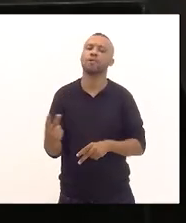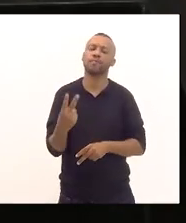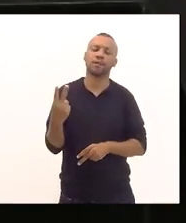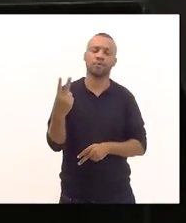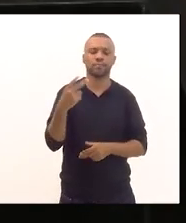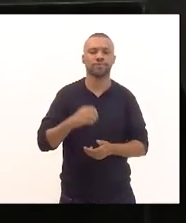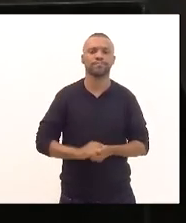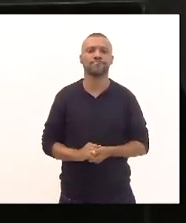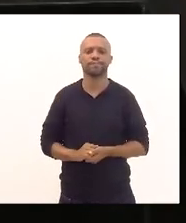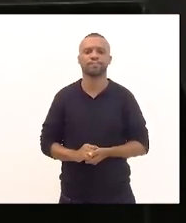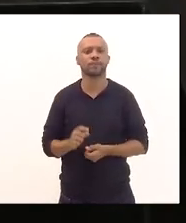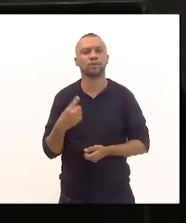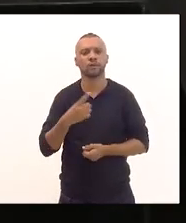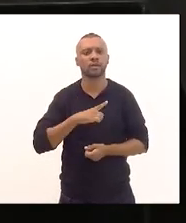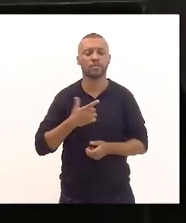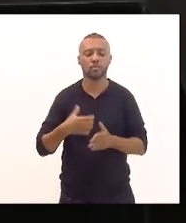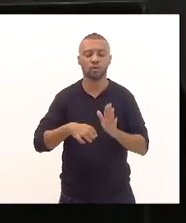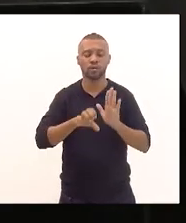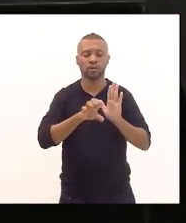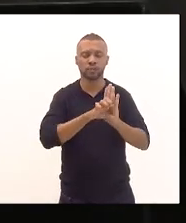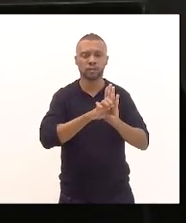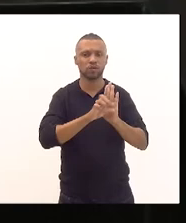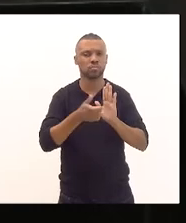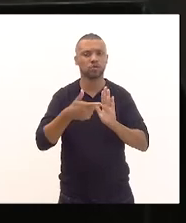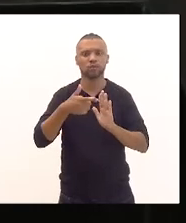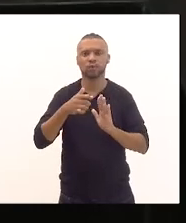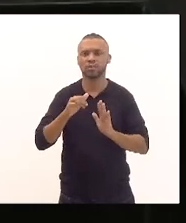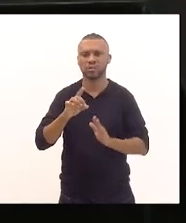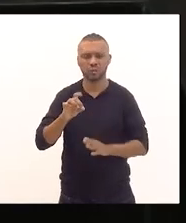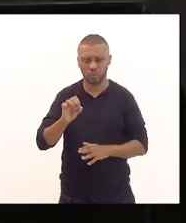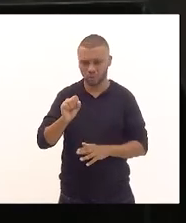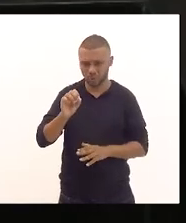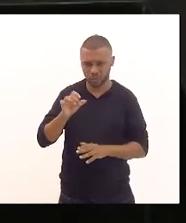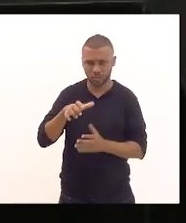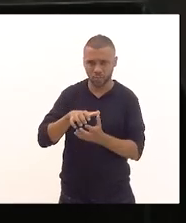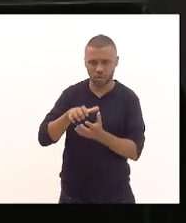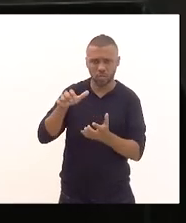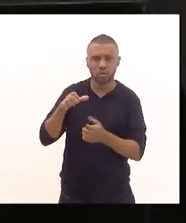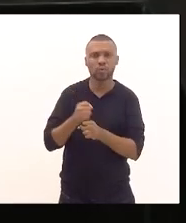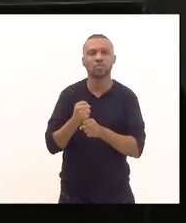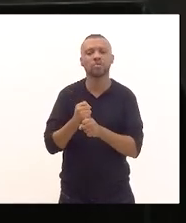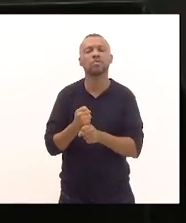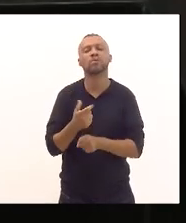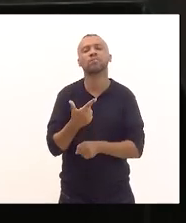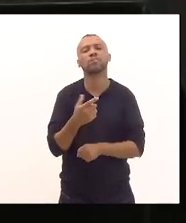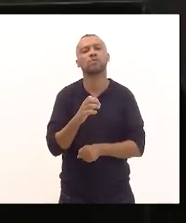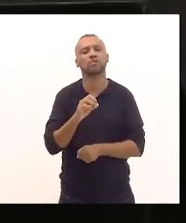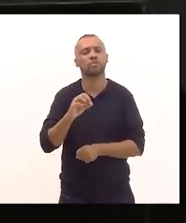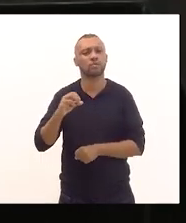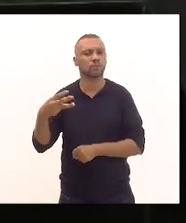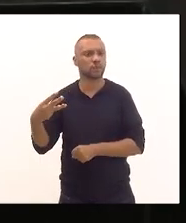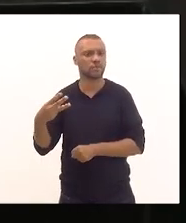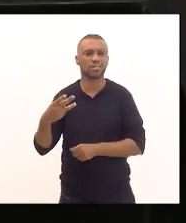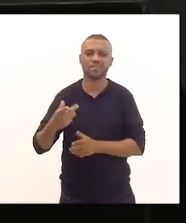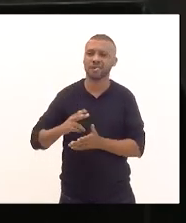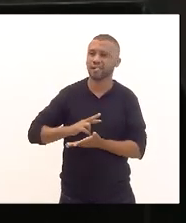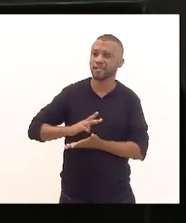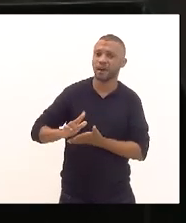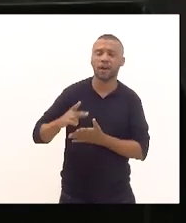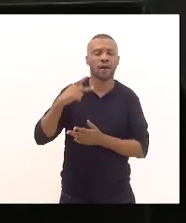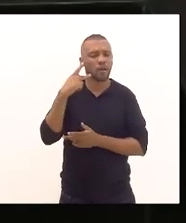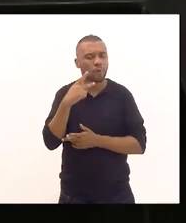nós temos o estatuto do idoso não é que é de 2003 e muitas das